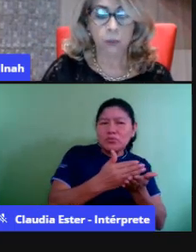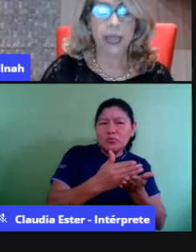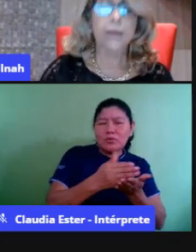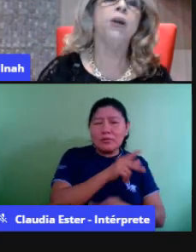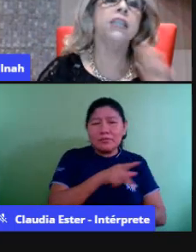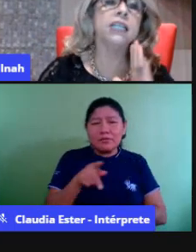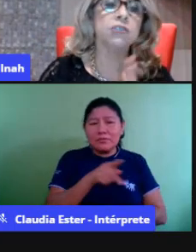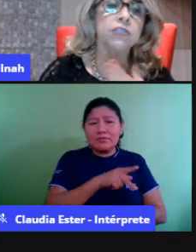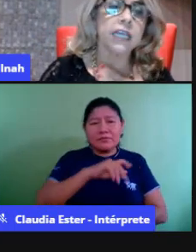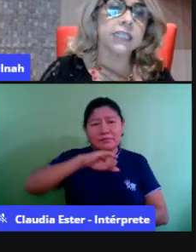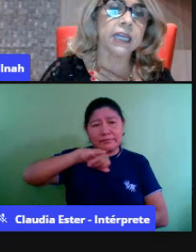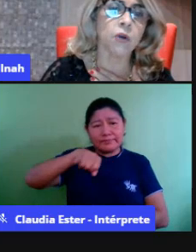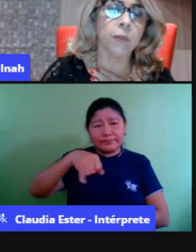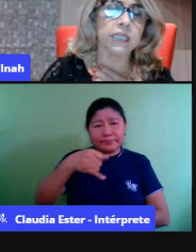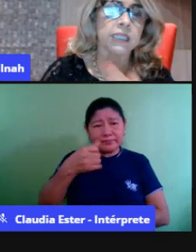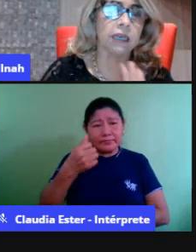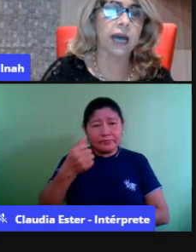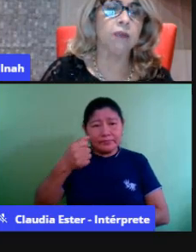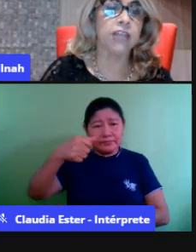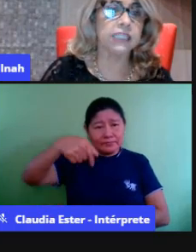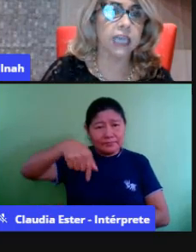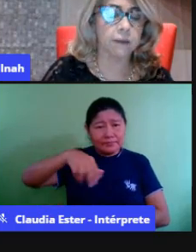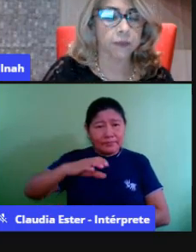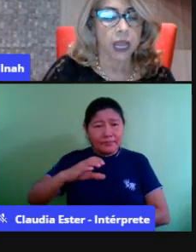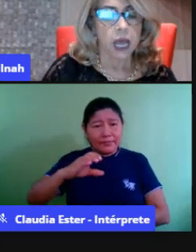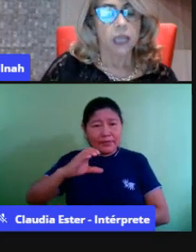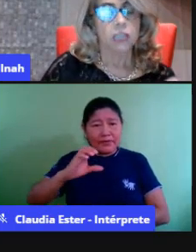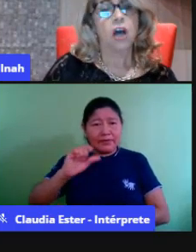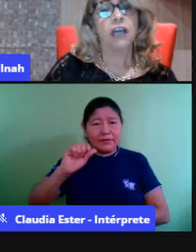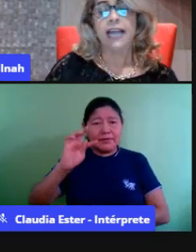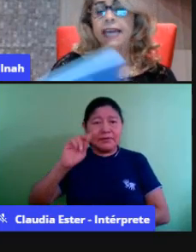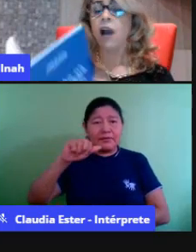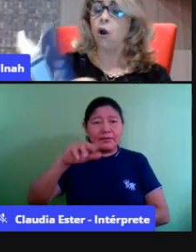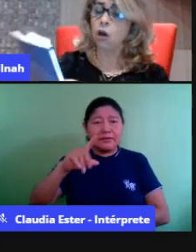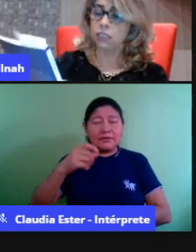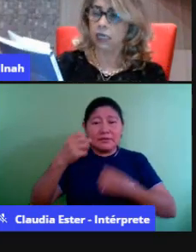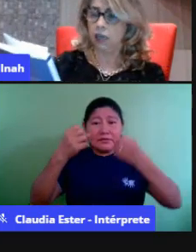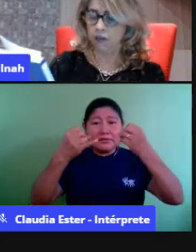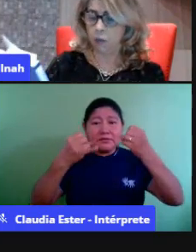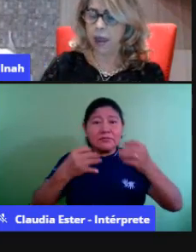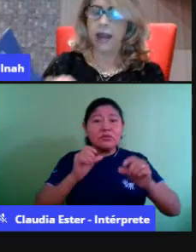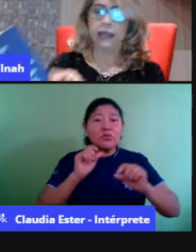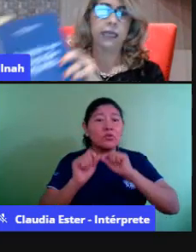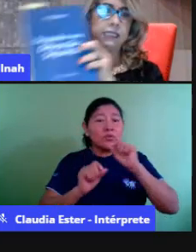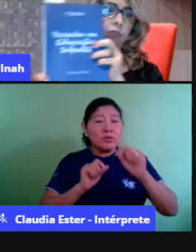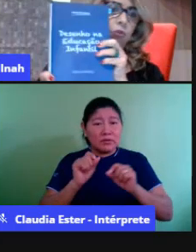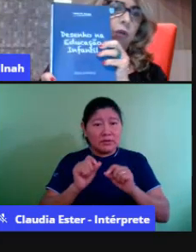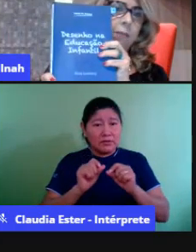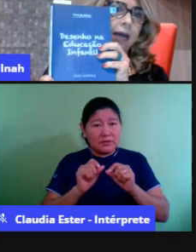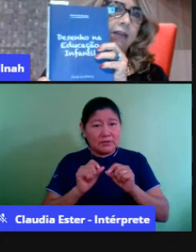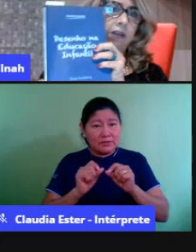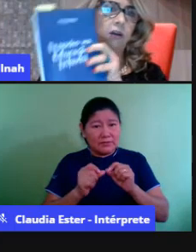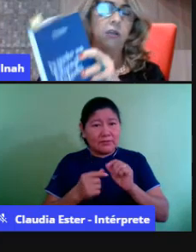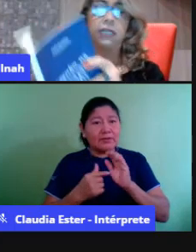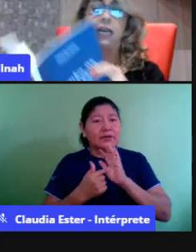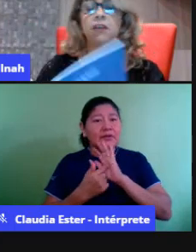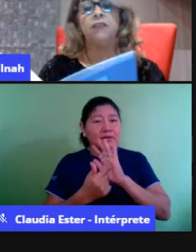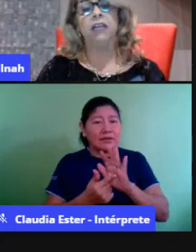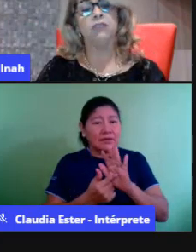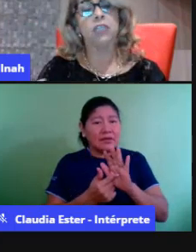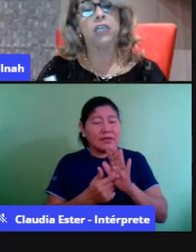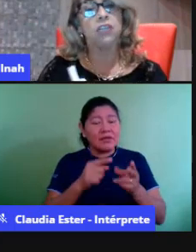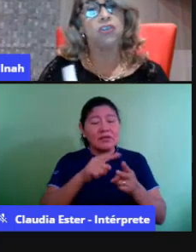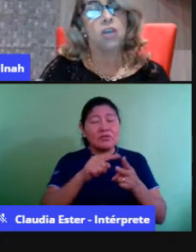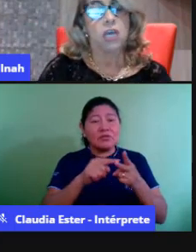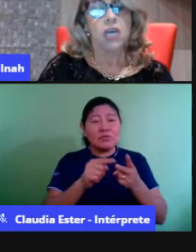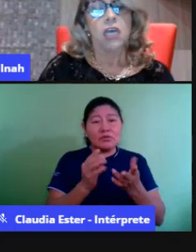falou sobre a importância do desenho no comecinho, o desenho. Só que daí a Rosa e a Velberger, que é essa autora maravilhosa, ela vem